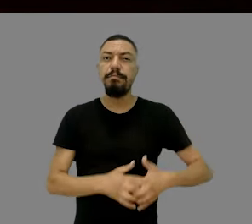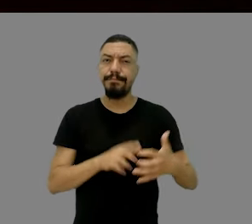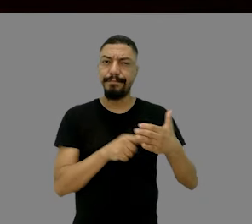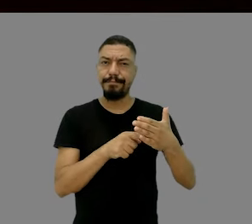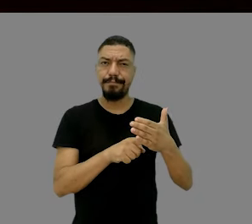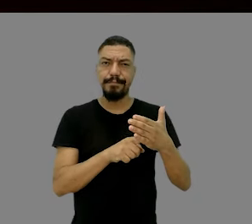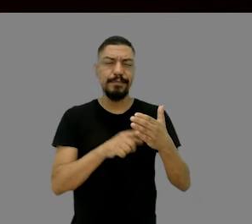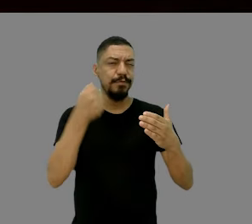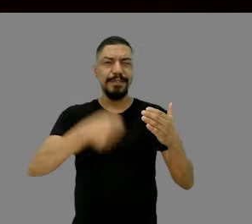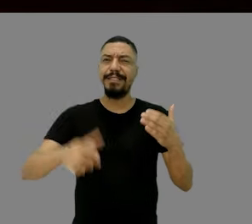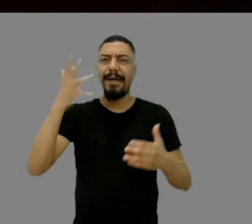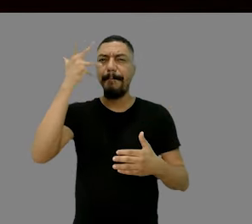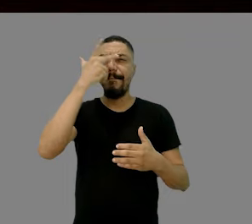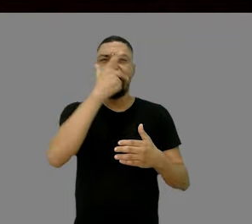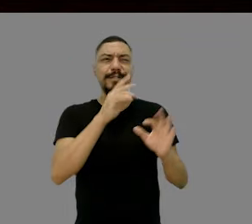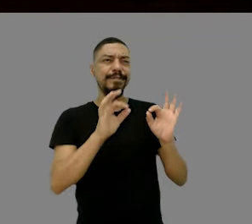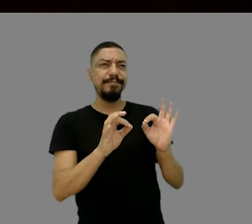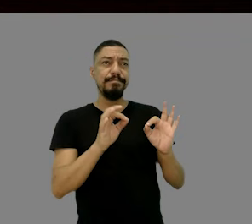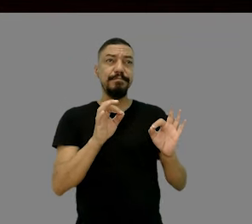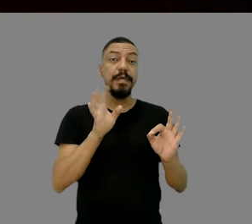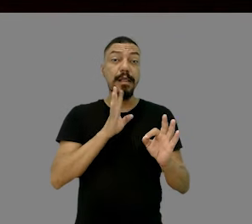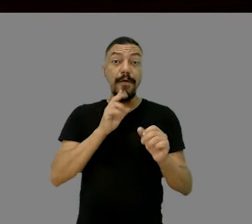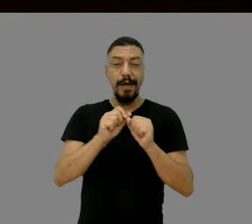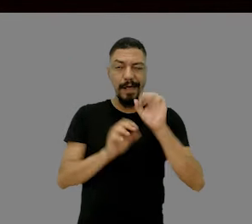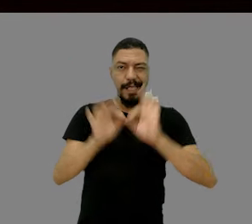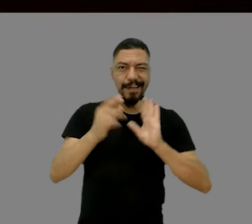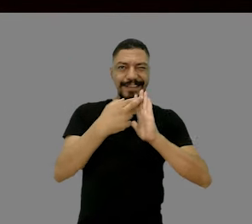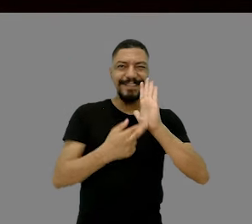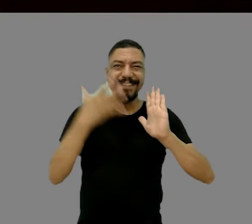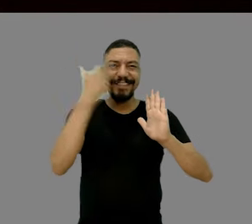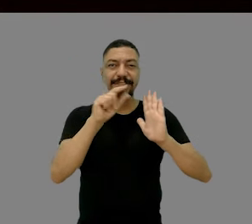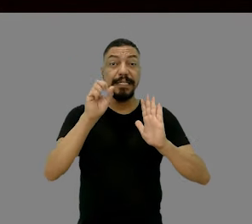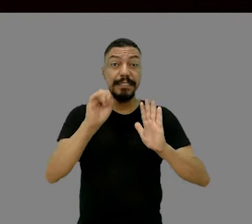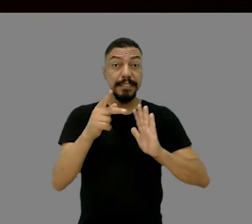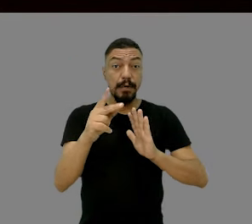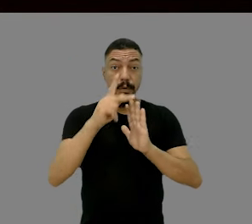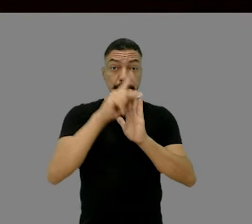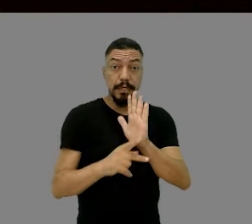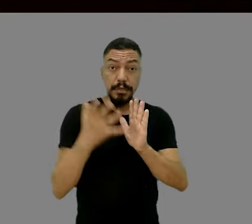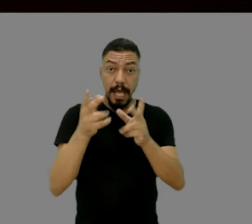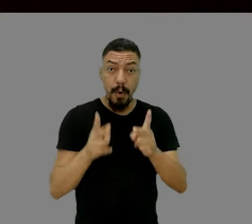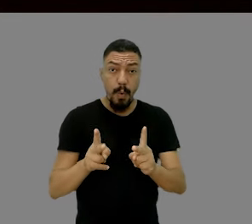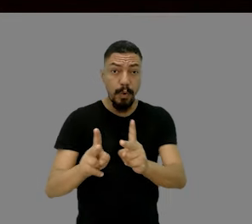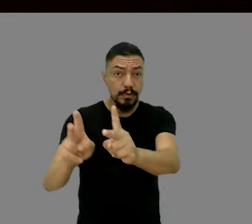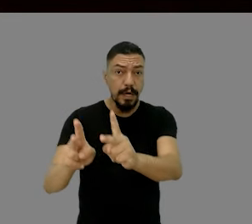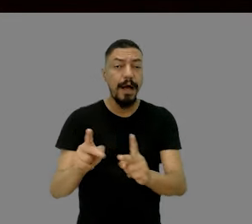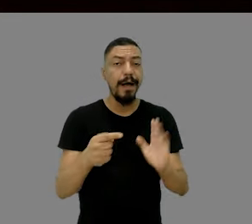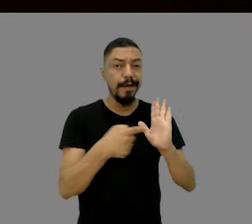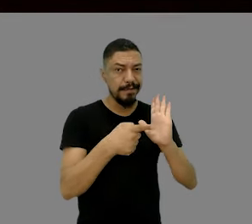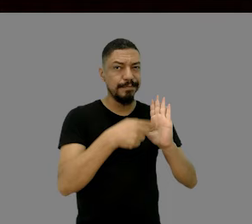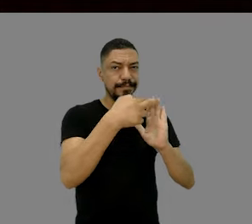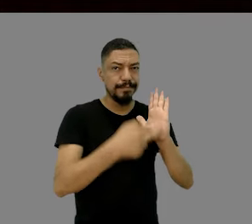seu projeto você quer que ele tenha continuidade, esse relatório bonito ele pode servir, inclusive, aí já é uma dica, para você ganhar um próximo edital, porque